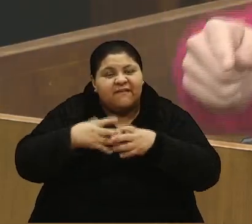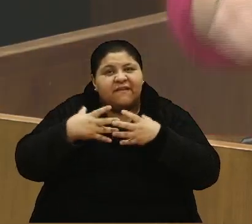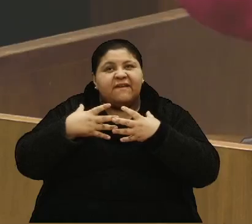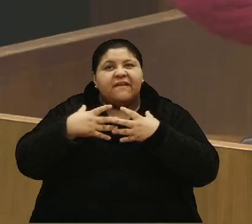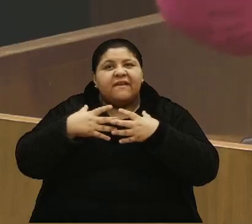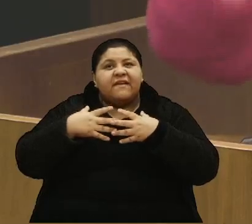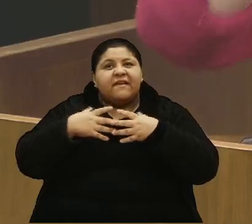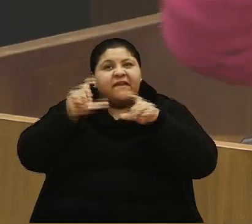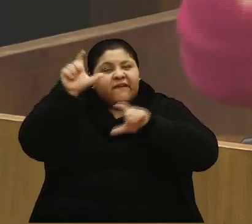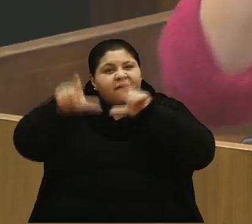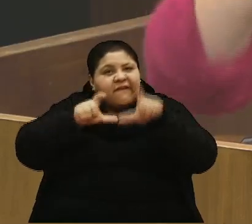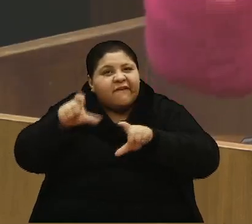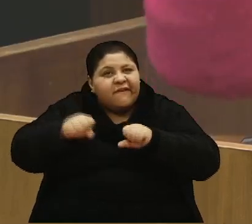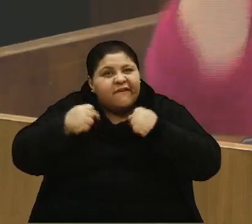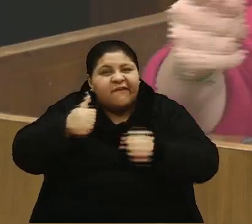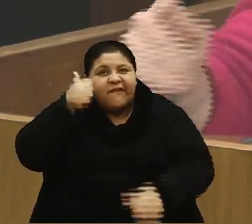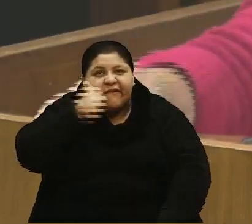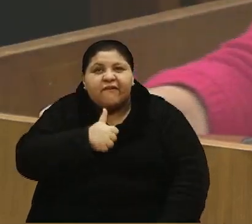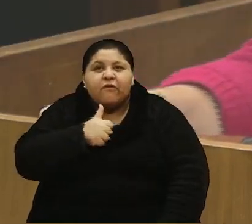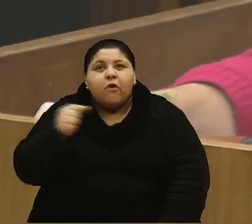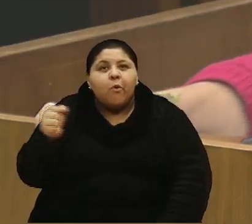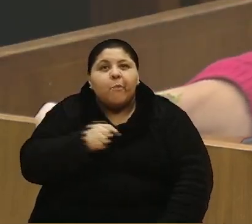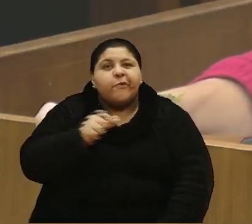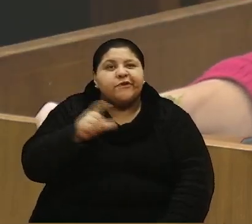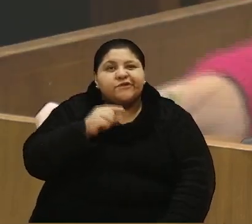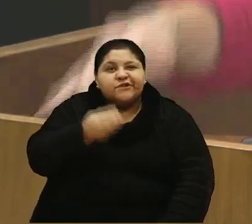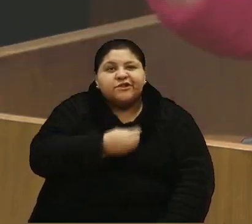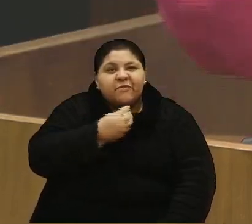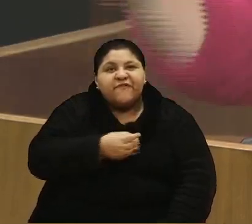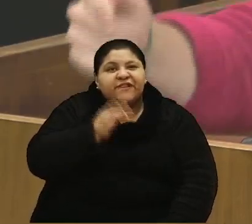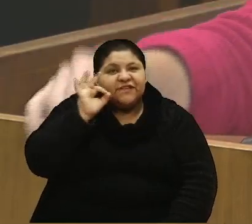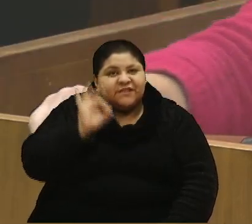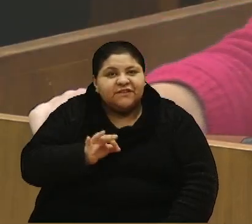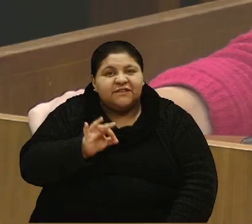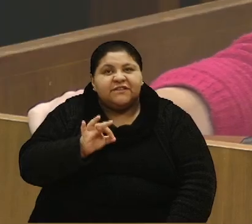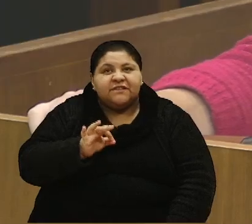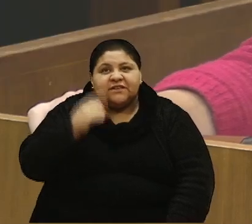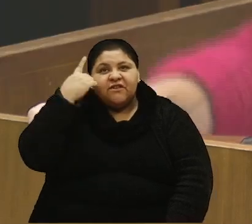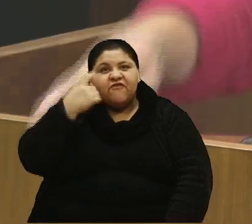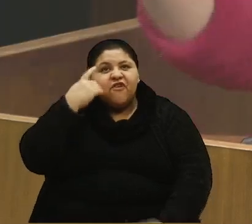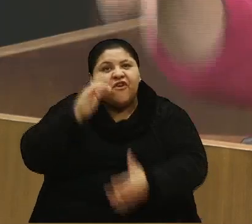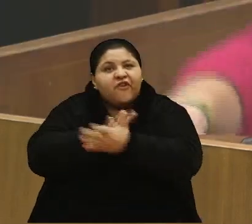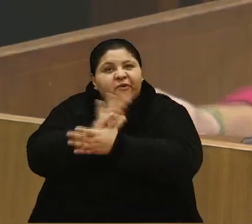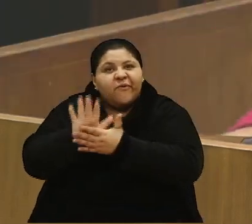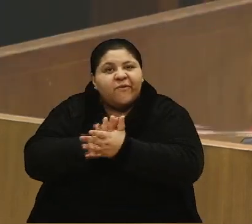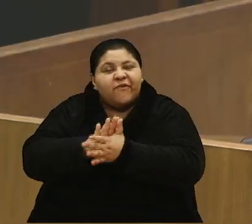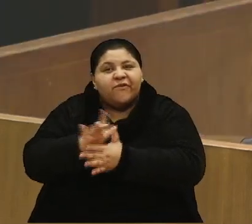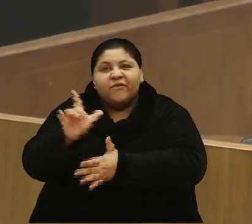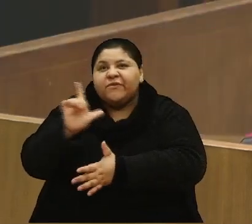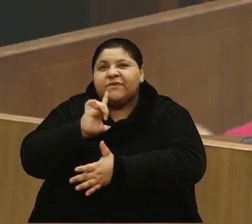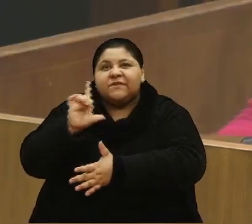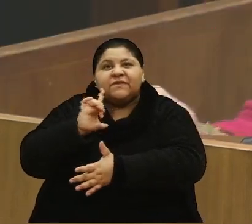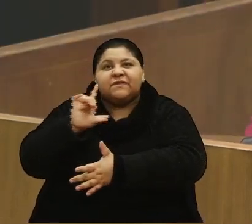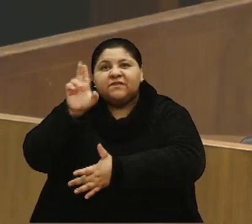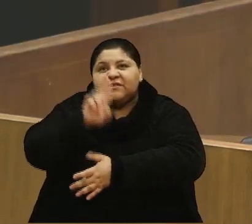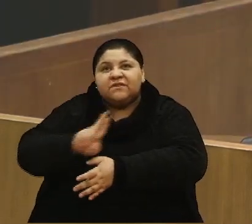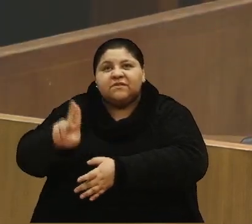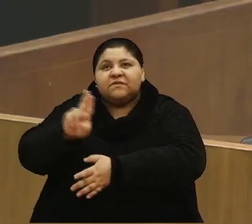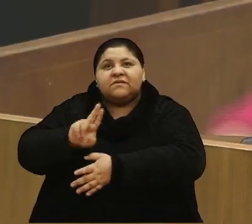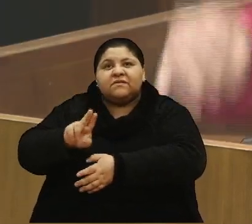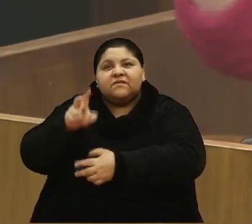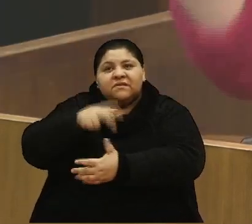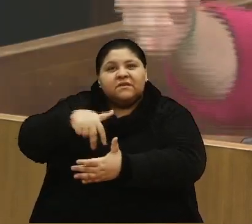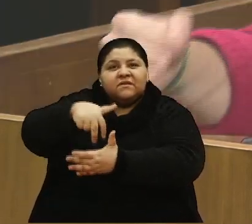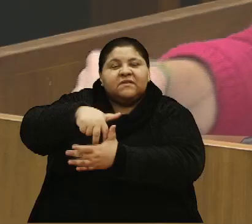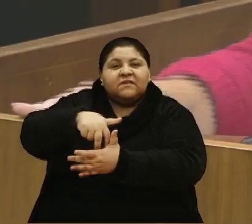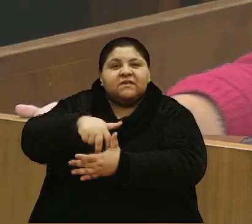pessoas e defender que as mulheres possam ter uma vida de dignidade sem violência. Então não dá para a gente ocupar essa tribuna aqui para